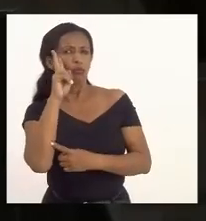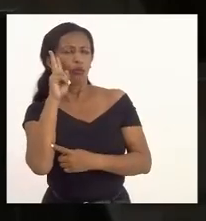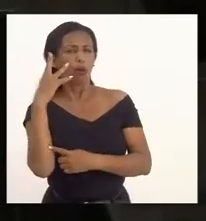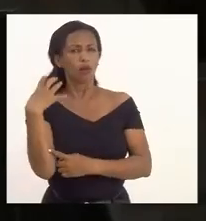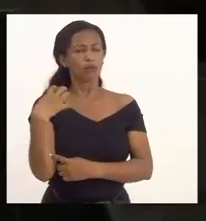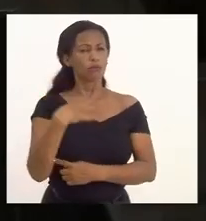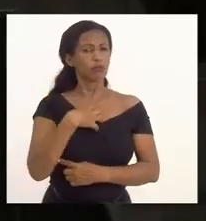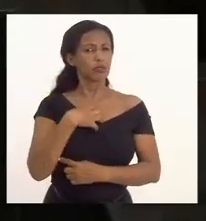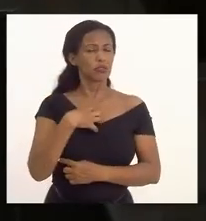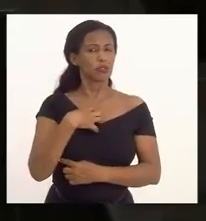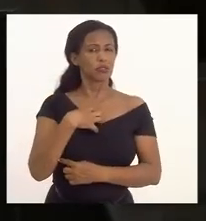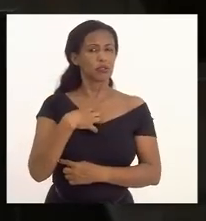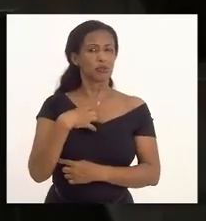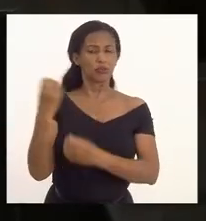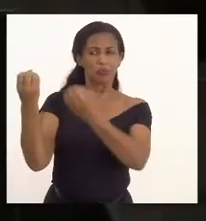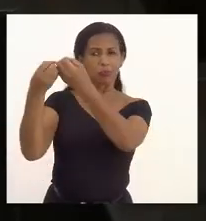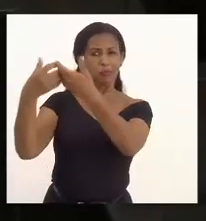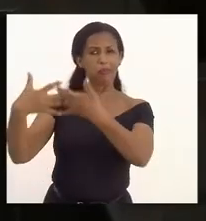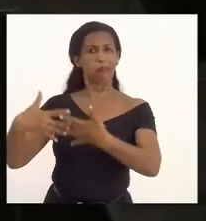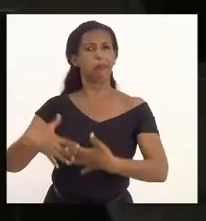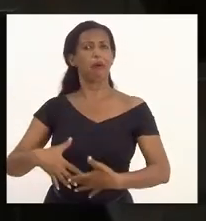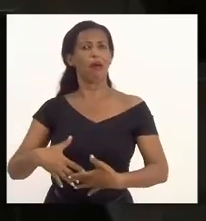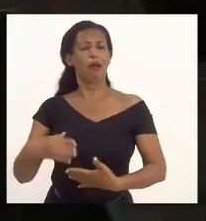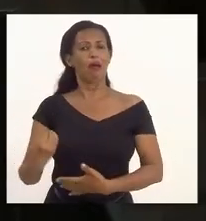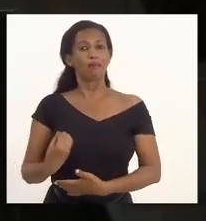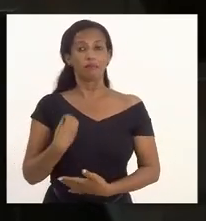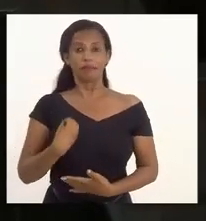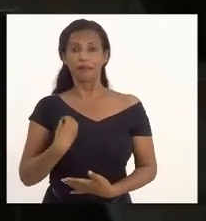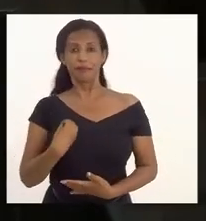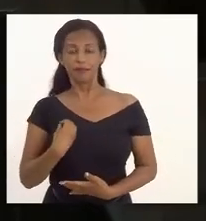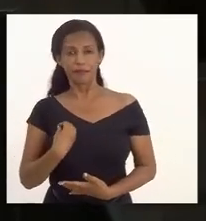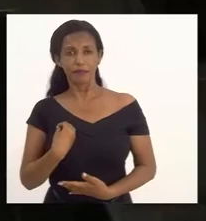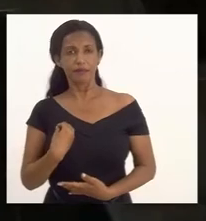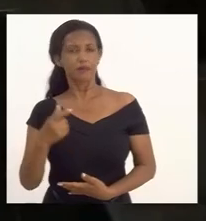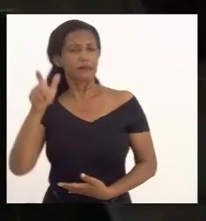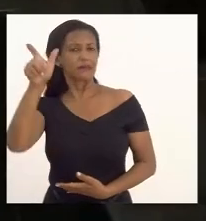de desqualificar a presença